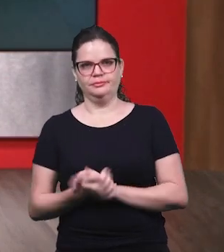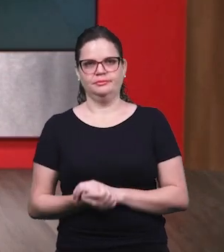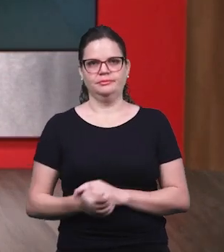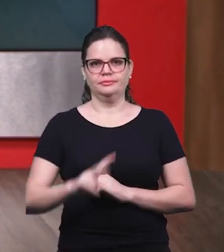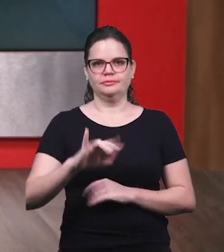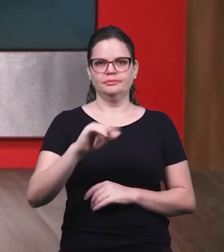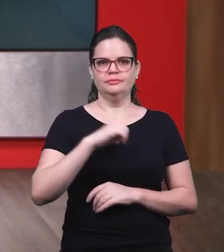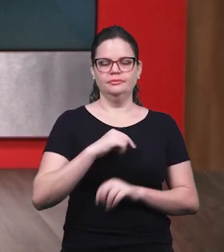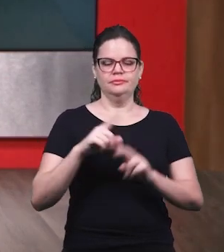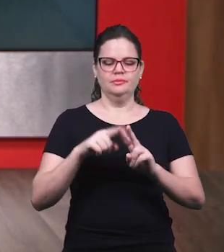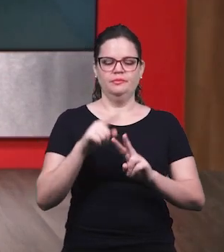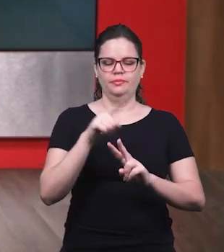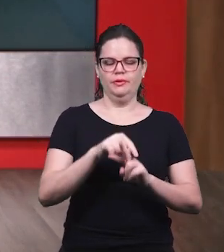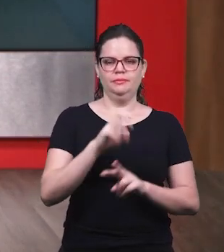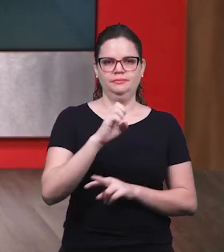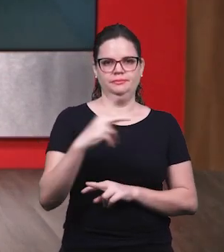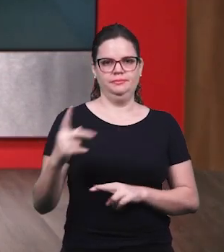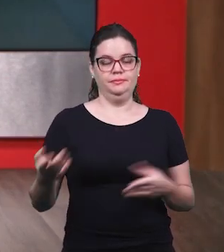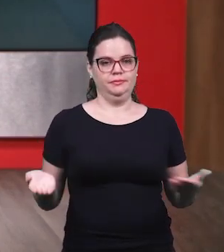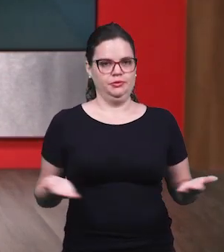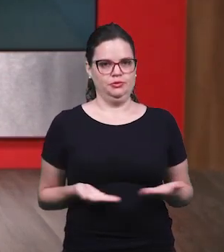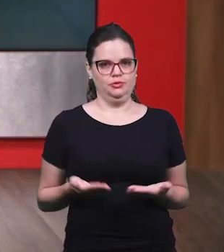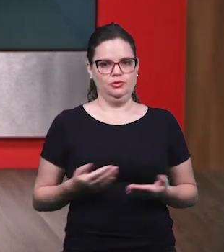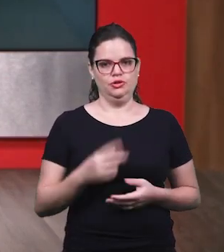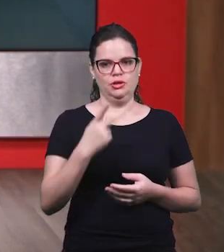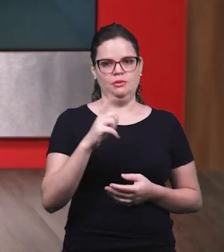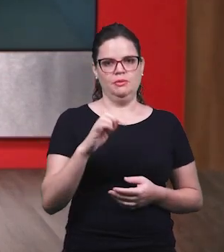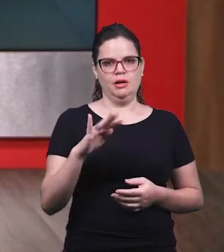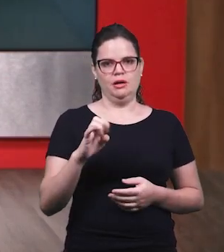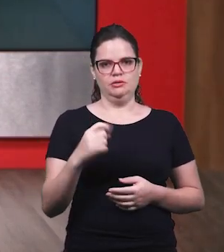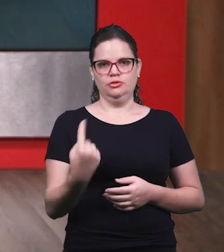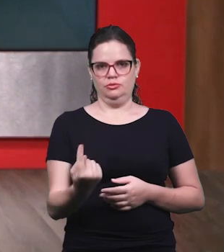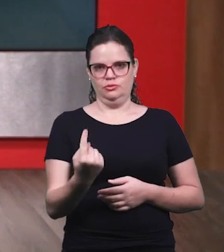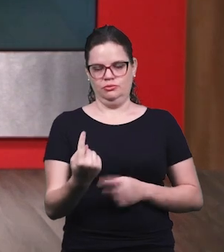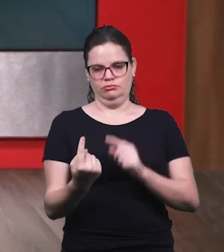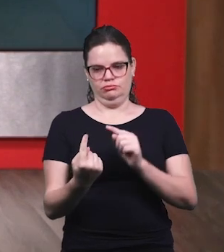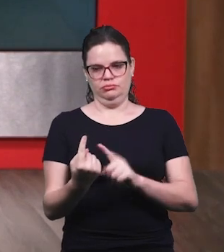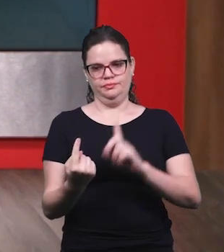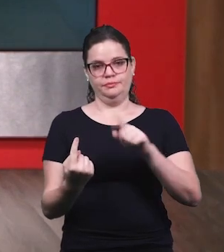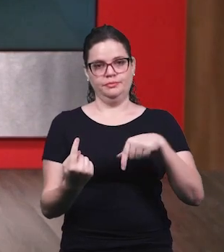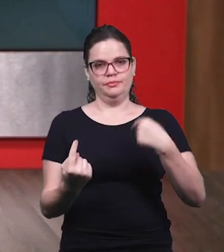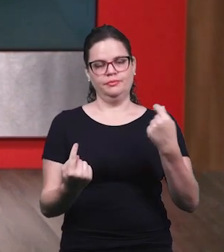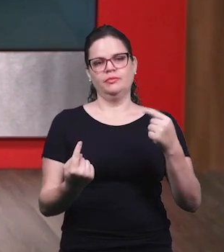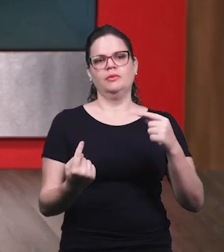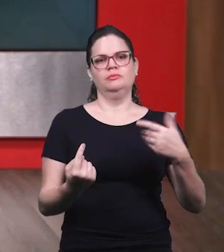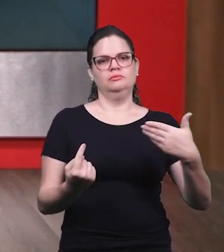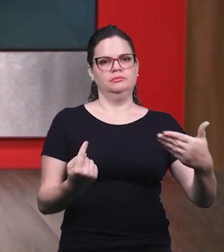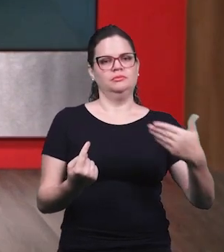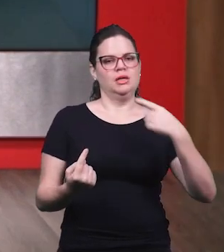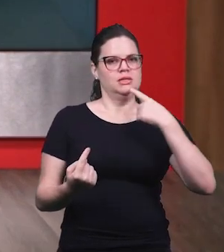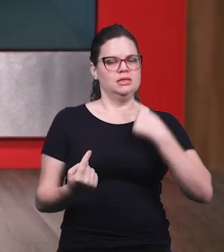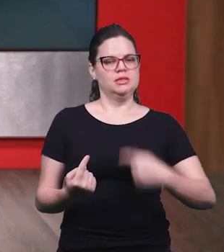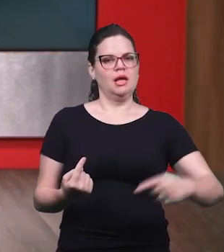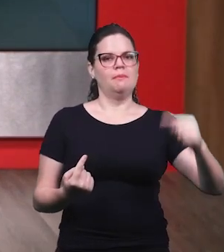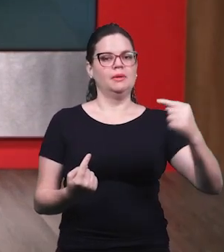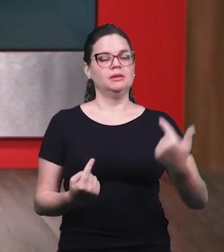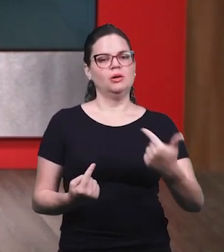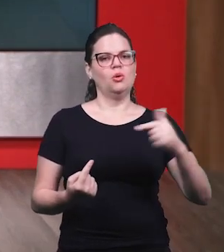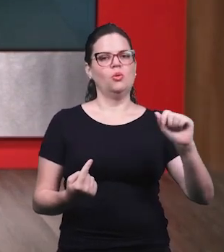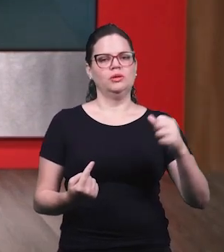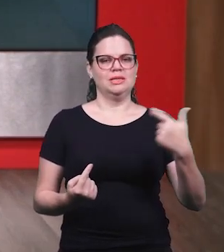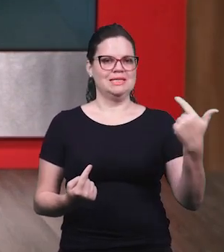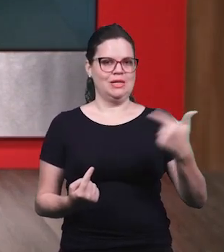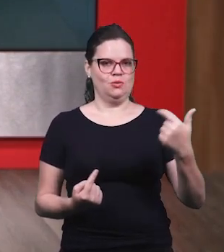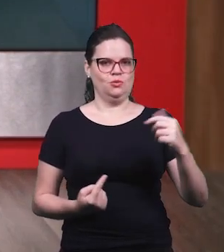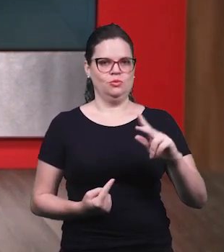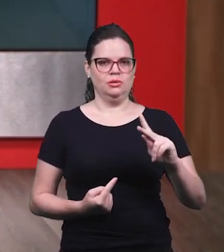Teremos hoje, no programa de hoje, até uma certa parte, e na próxima semana, no próximo